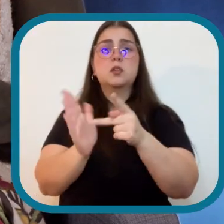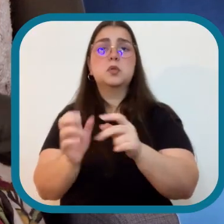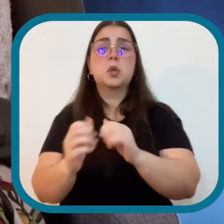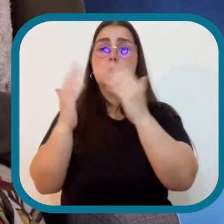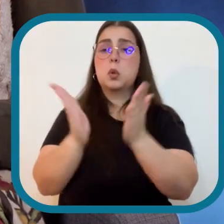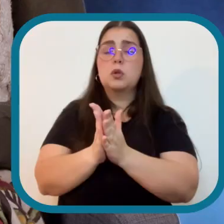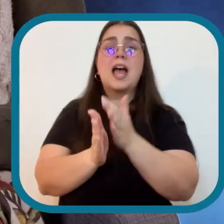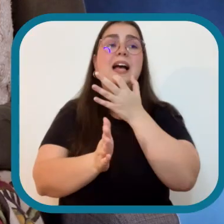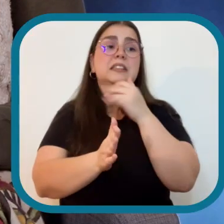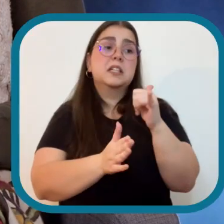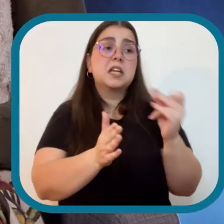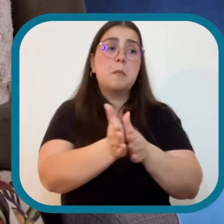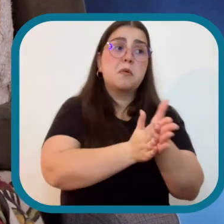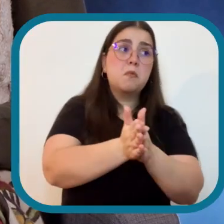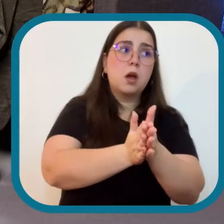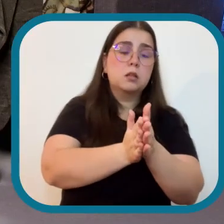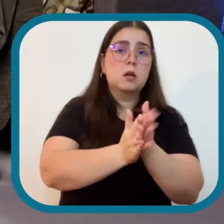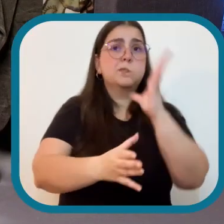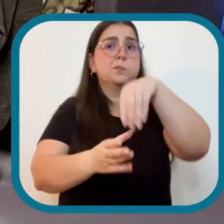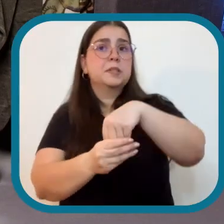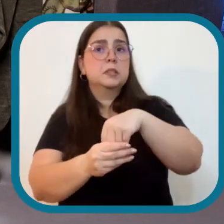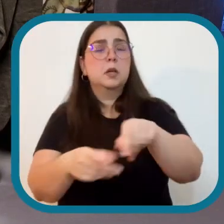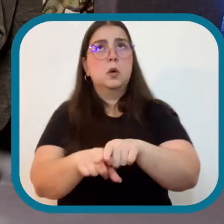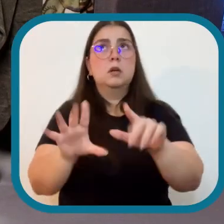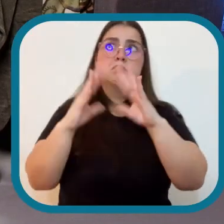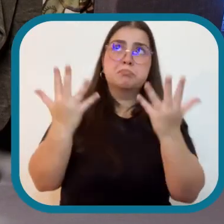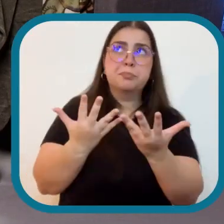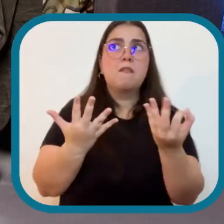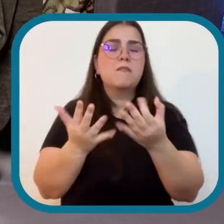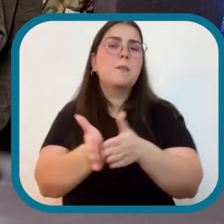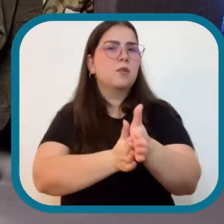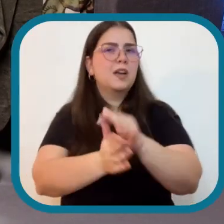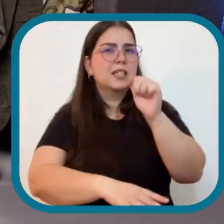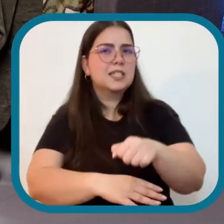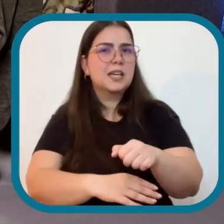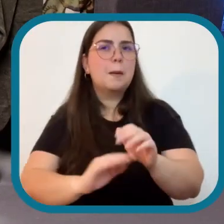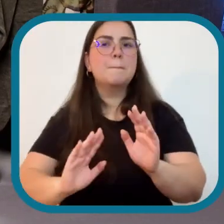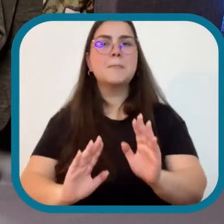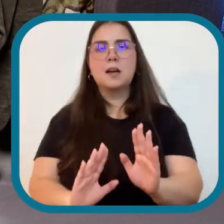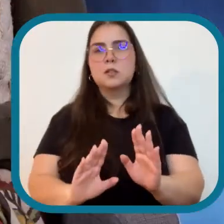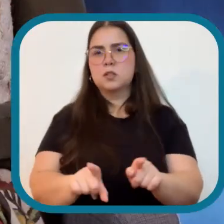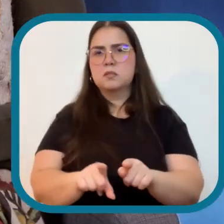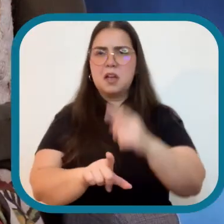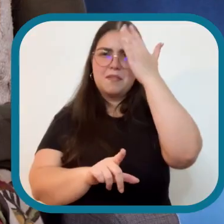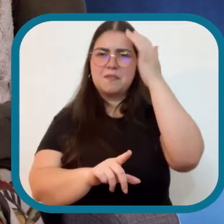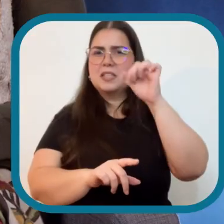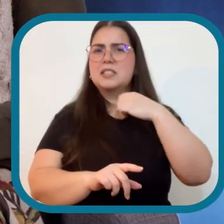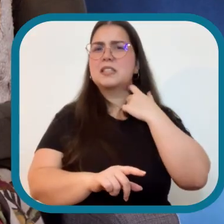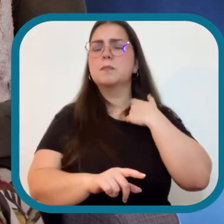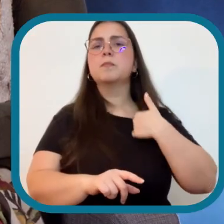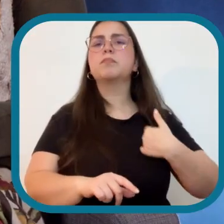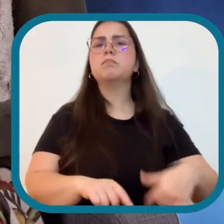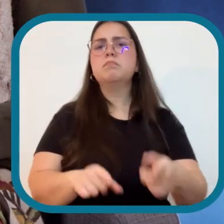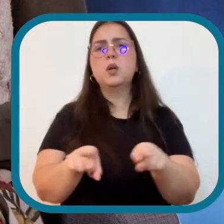digitais implicam a utilização da inteligência artificial. Não é? Num sentido mais lato, até implicam. Mas penso que sim,